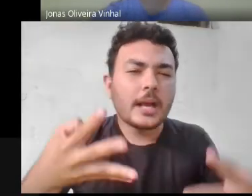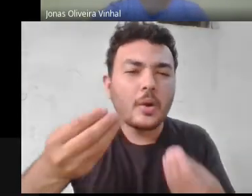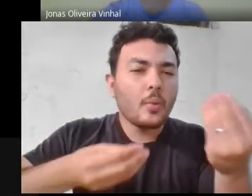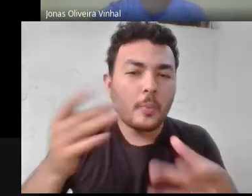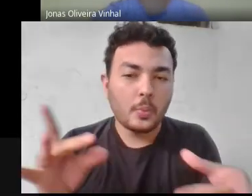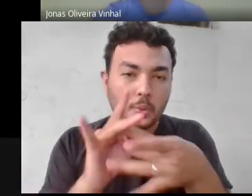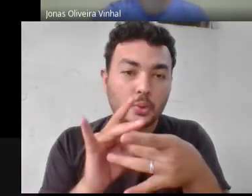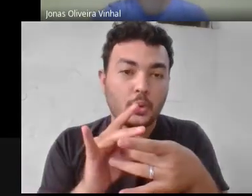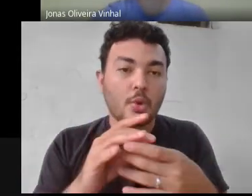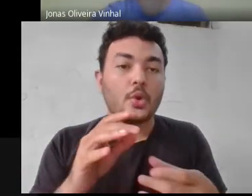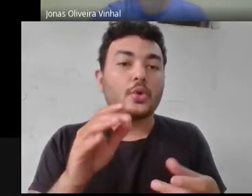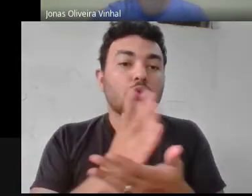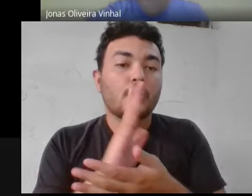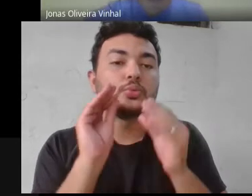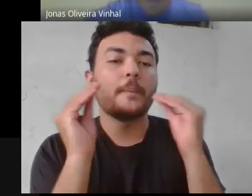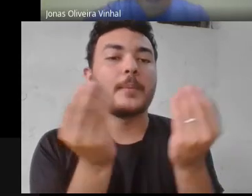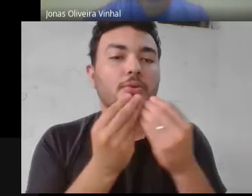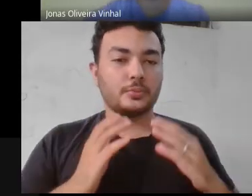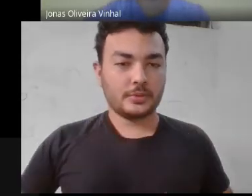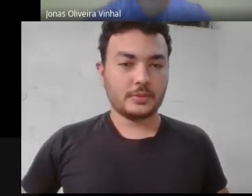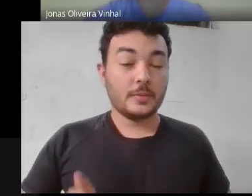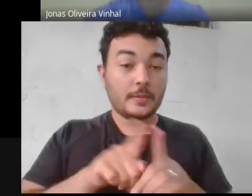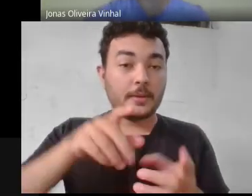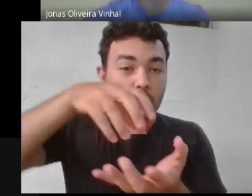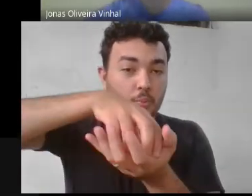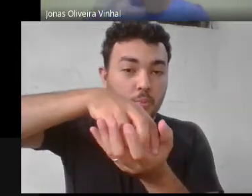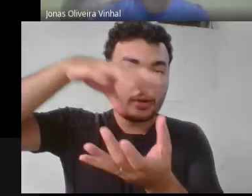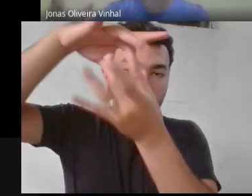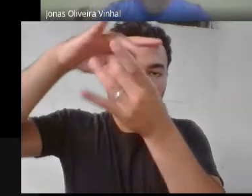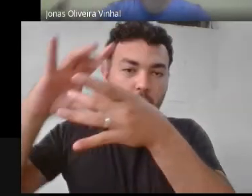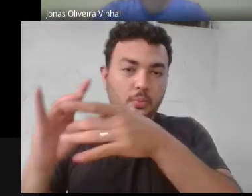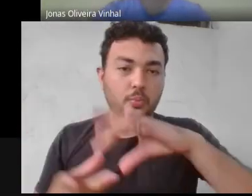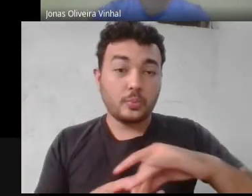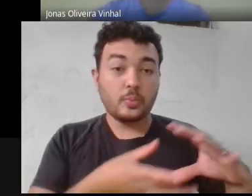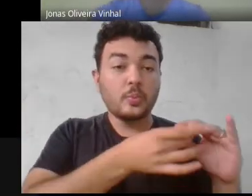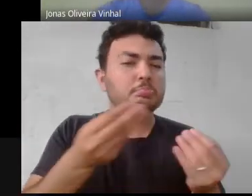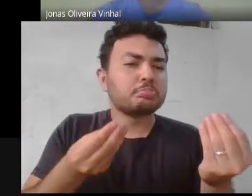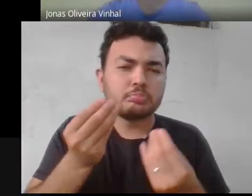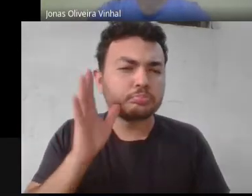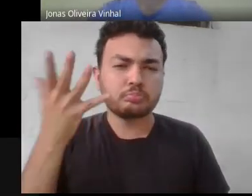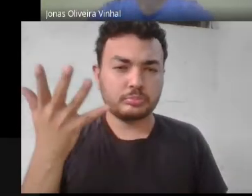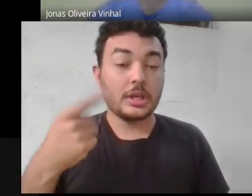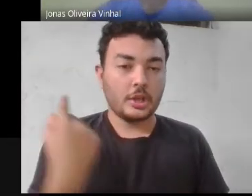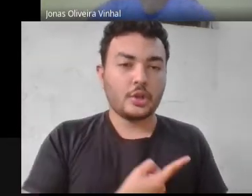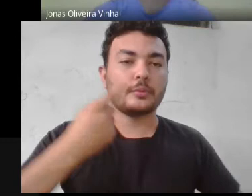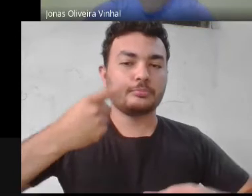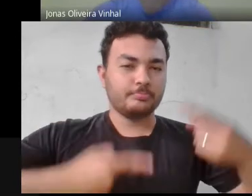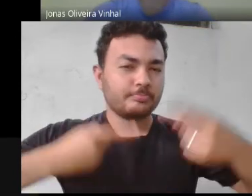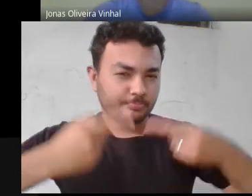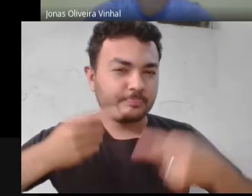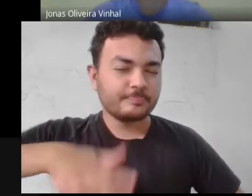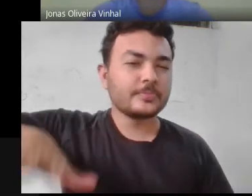Essa ligação, esse elo entre os ligantes e a espécie central, que é os metais. Então a gente vai discutir isso de uma forma geral e ver